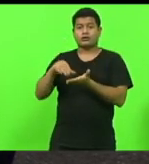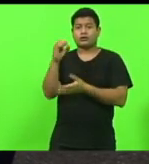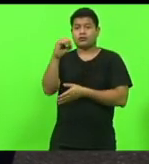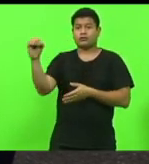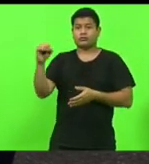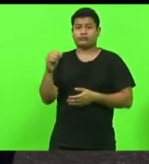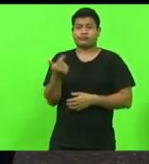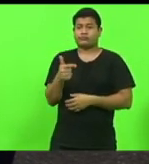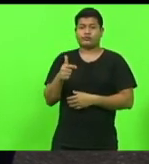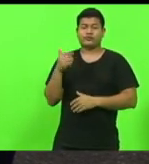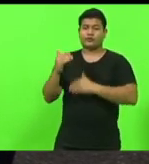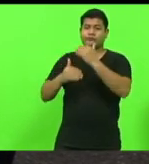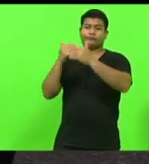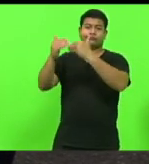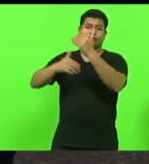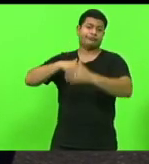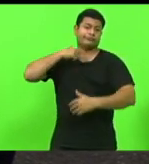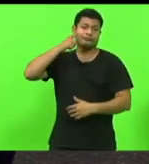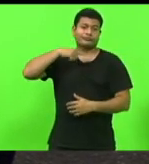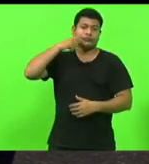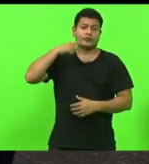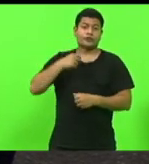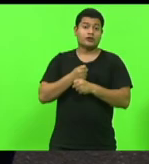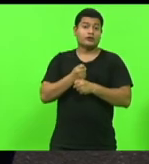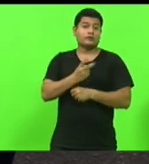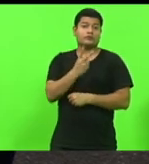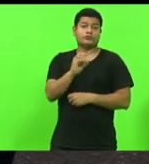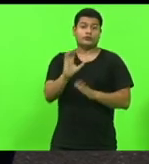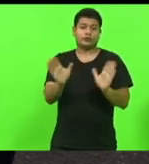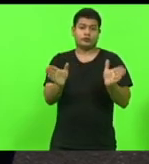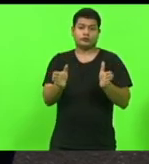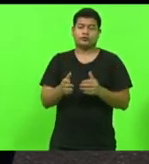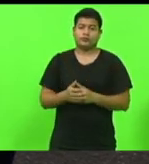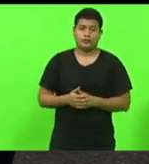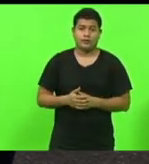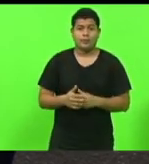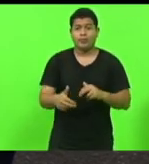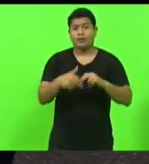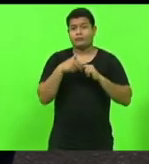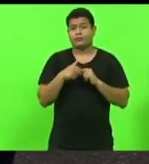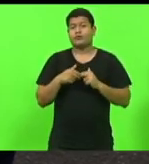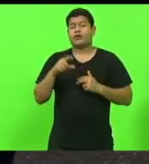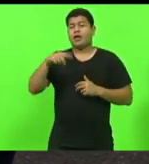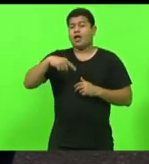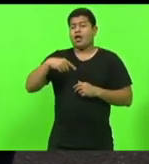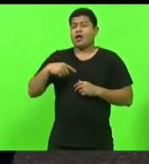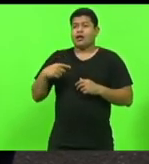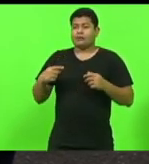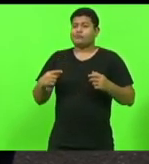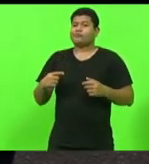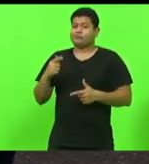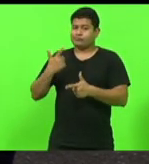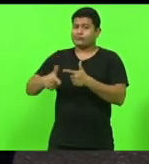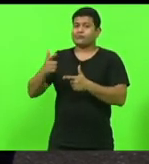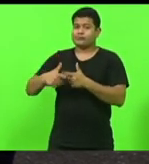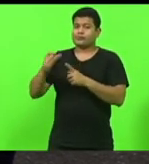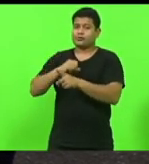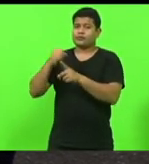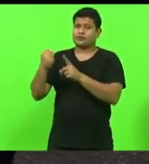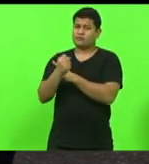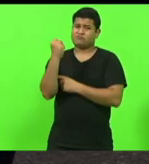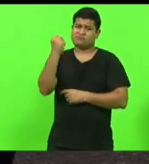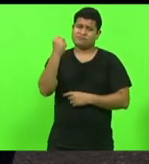não têm progressão nos últimos 20 anos e, por isso, causam uma questão social bastante forte que esse projeto